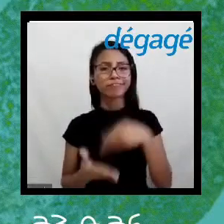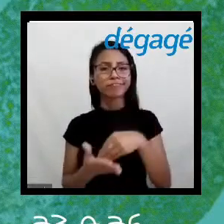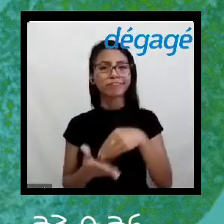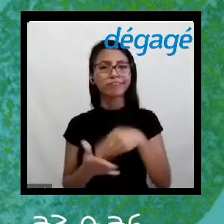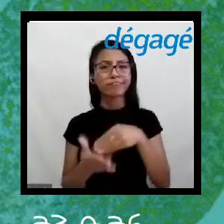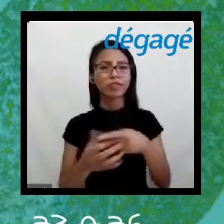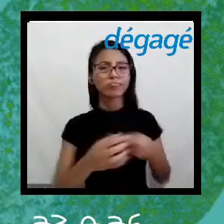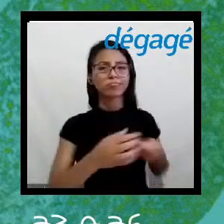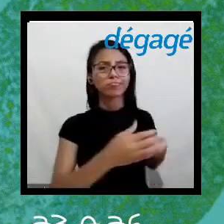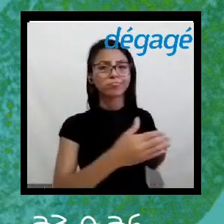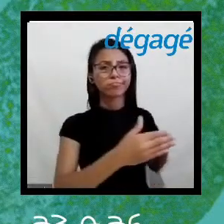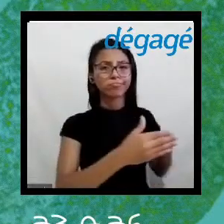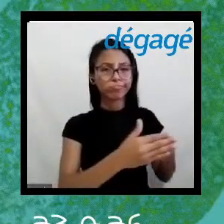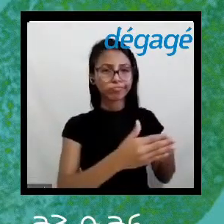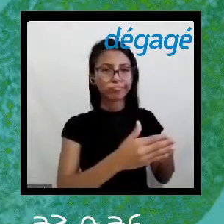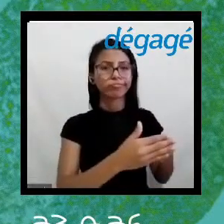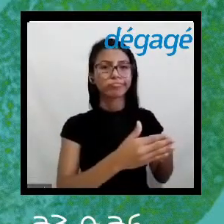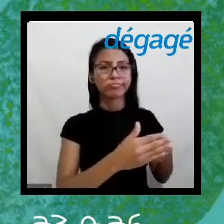saber o que é.